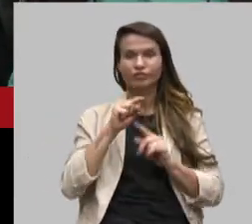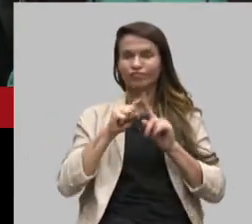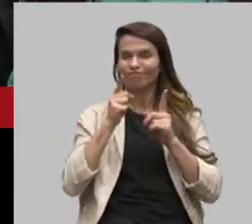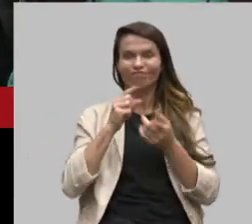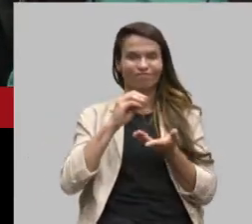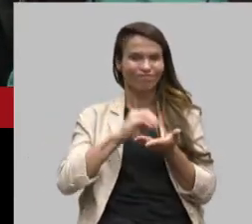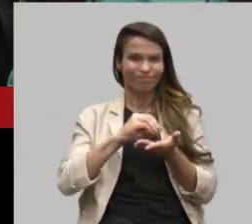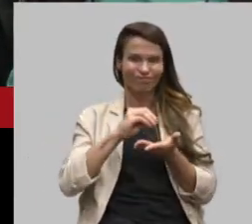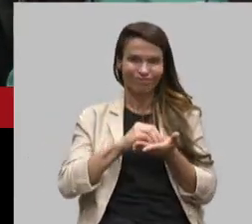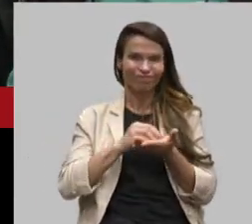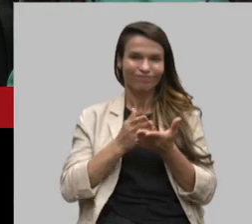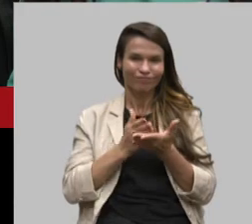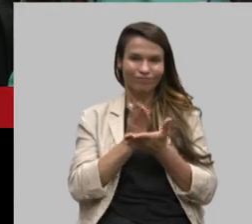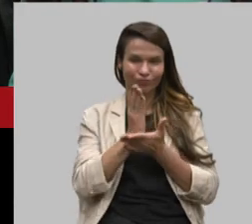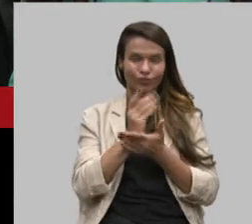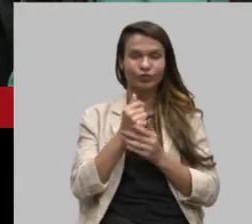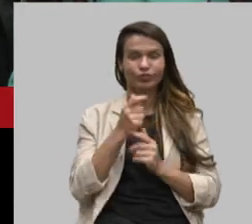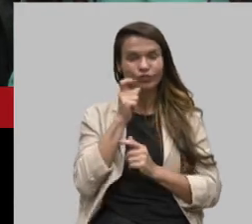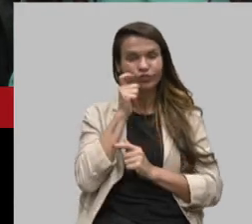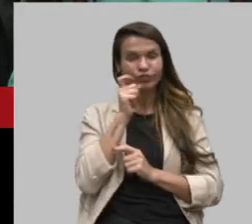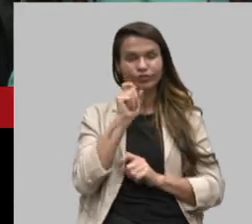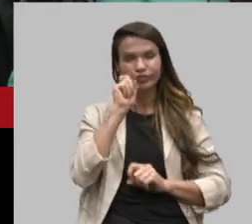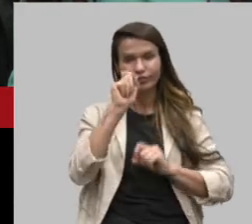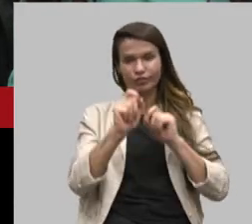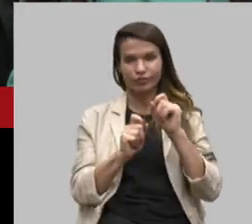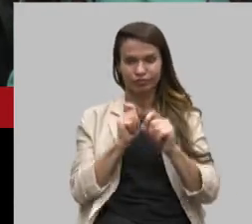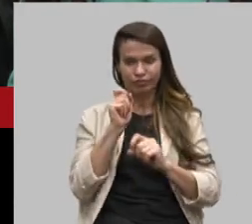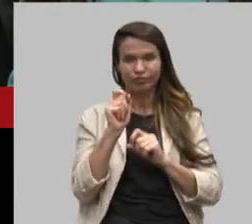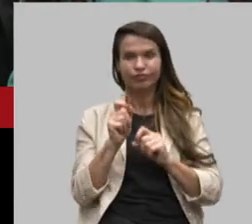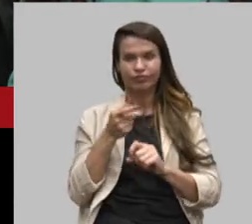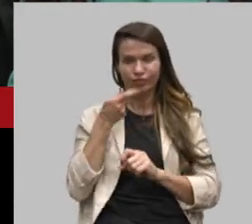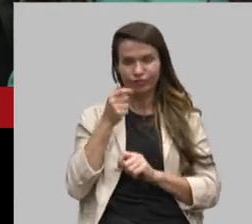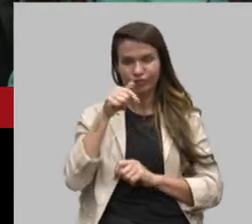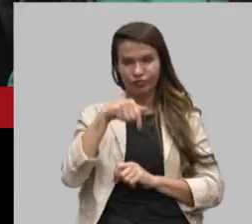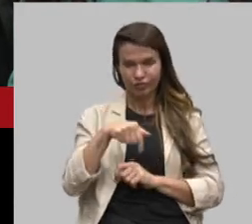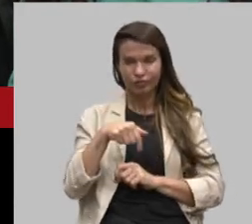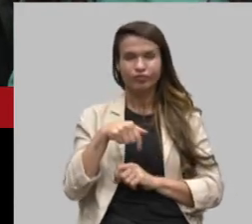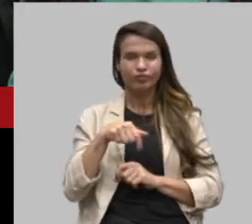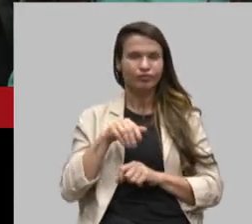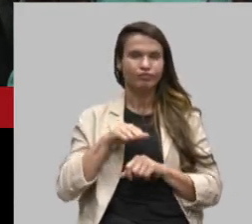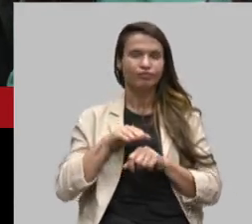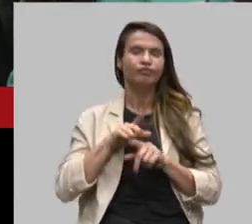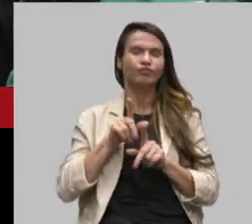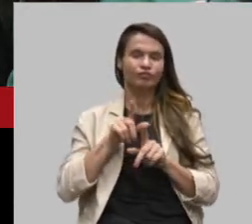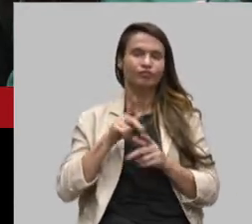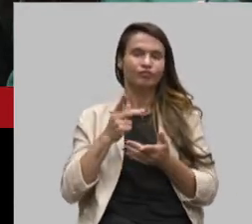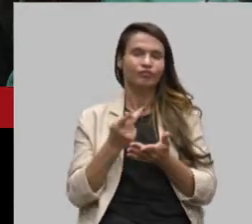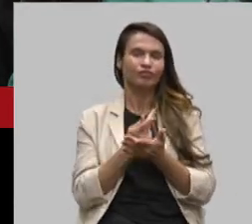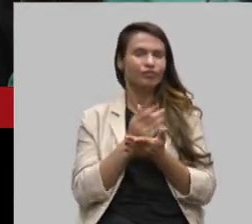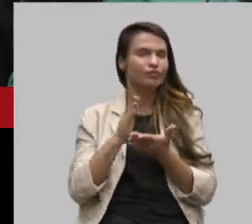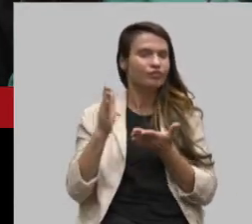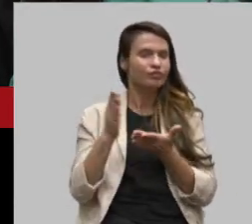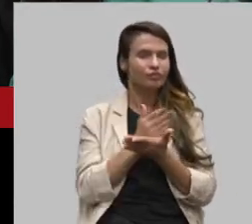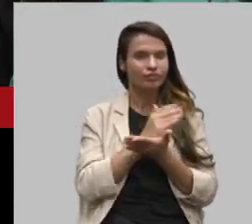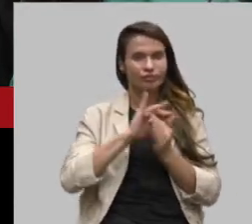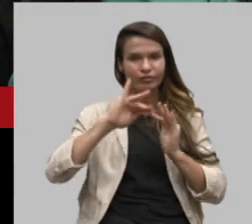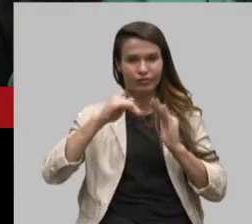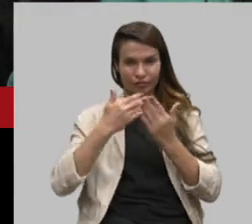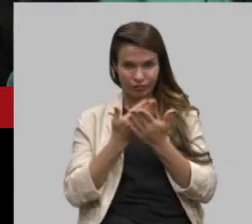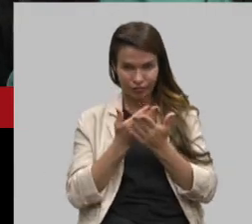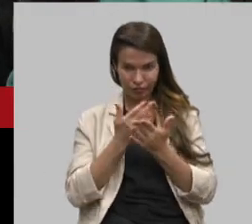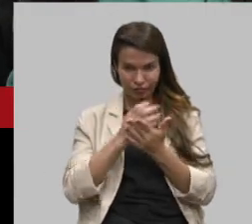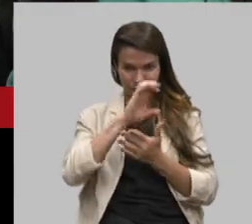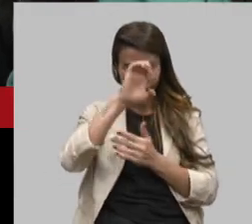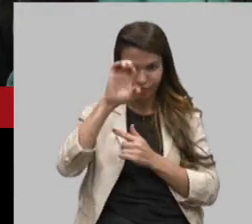então eu acho muito interessante vi aqui citar ela porque por mais que isso aconteça em algumas escolas do estado não